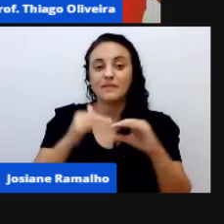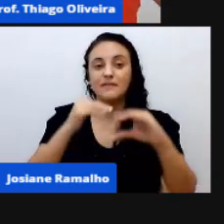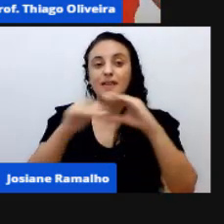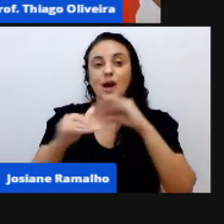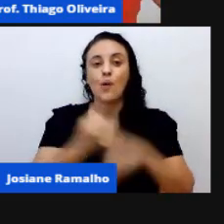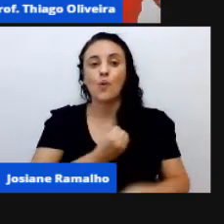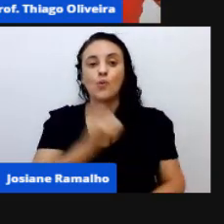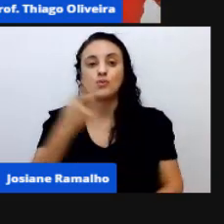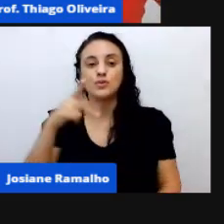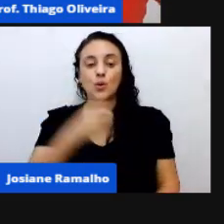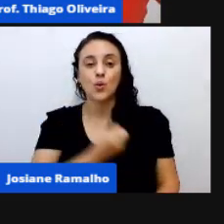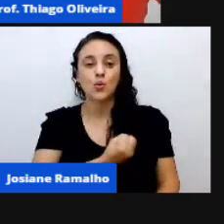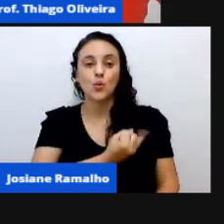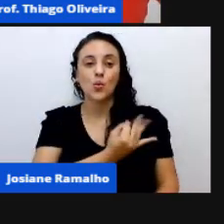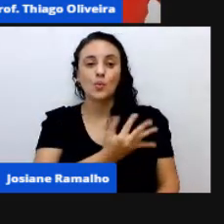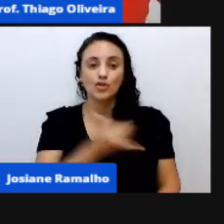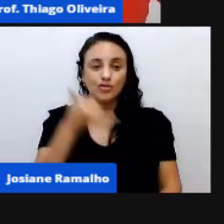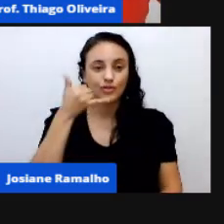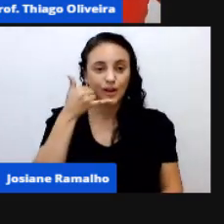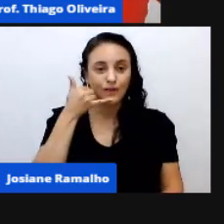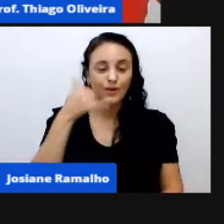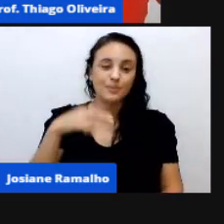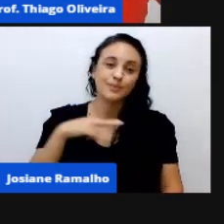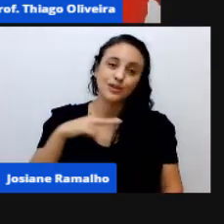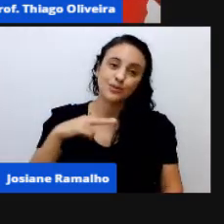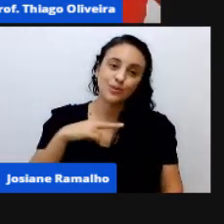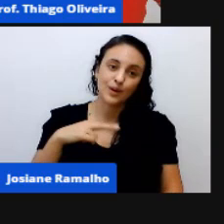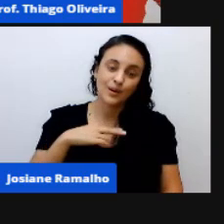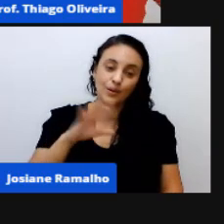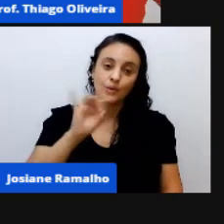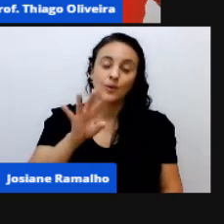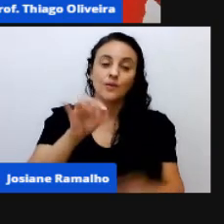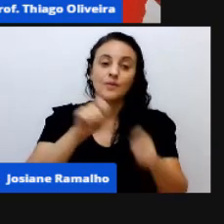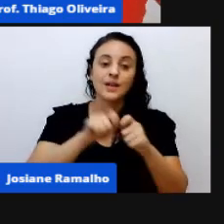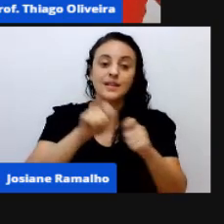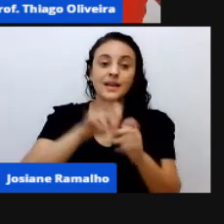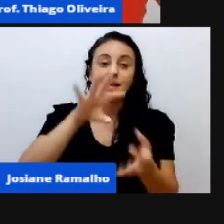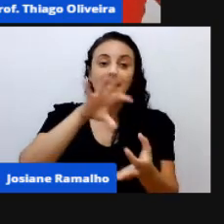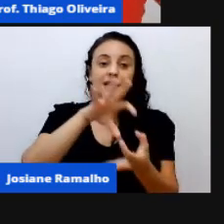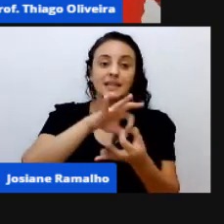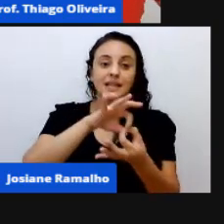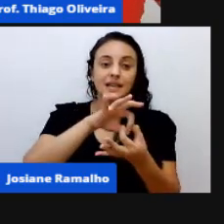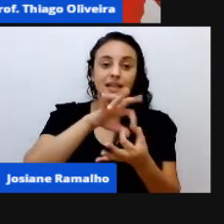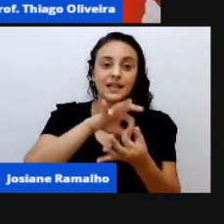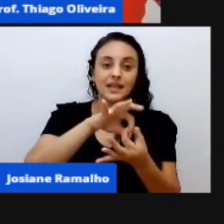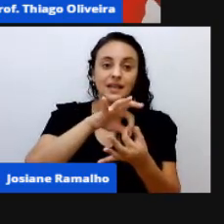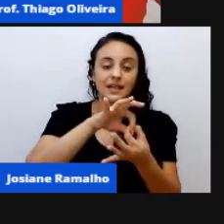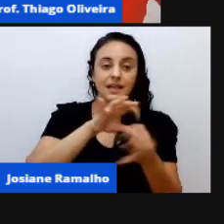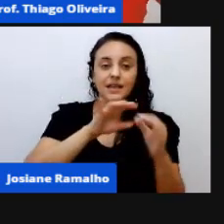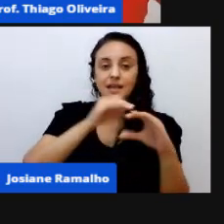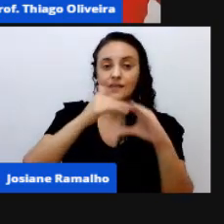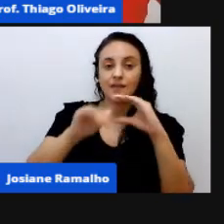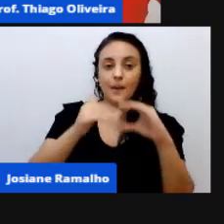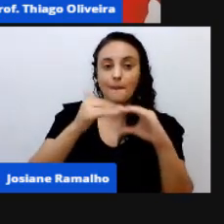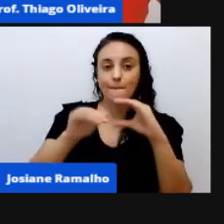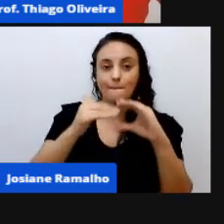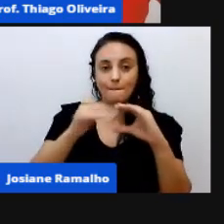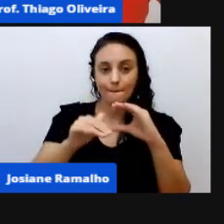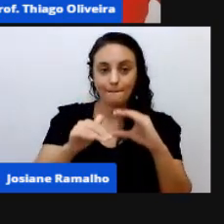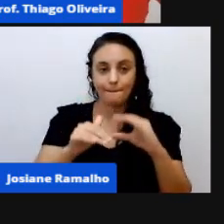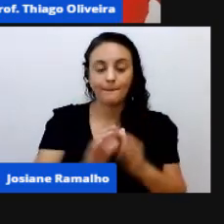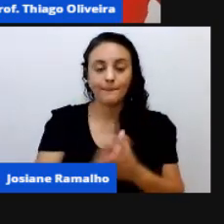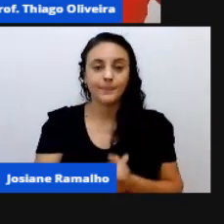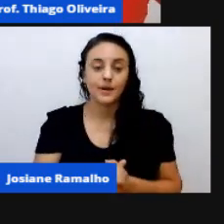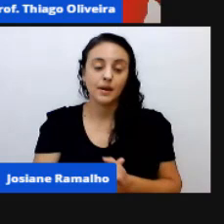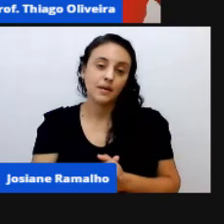né? Basta você fazer um link e mandar por e-mail ou por outros meios, tá? E